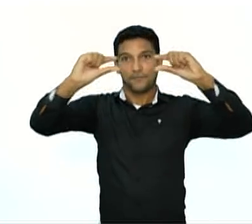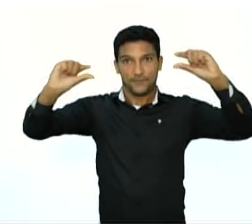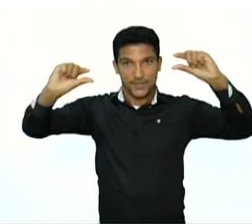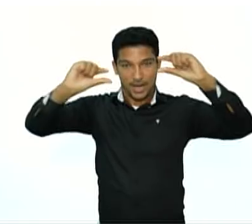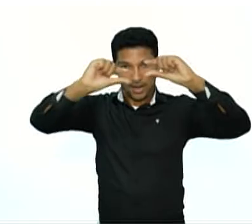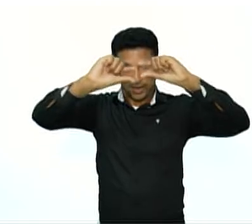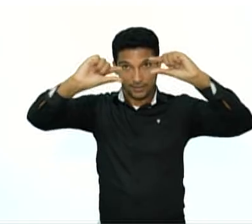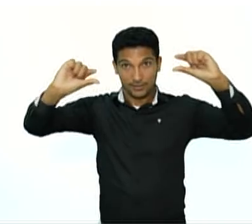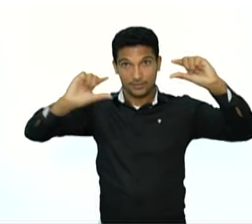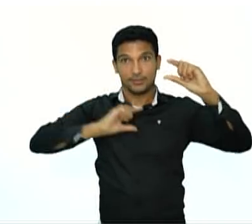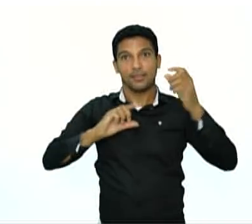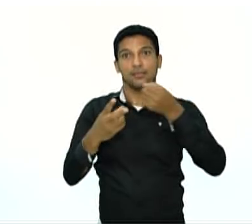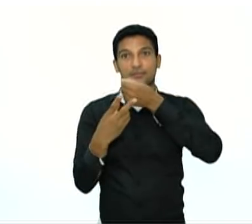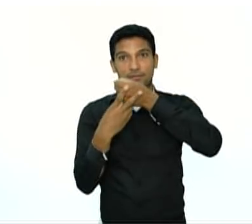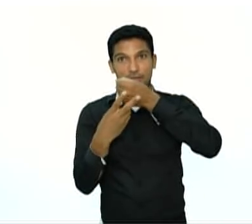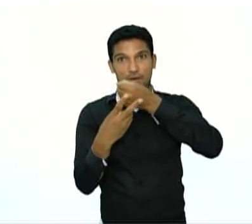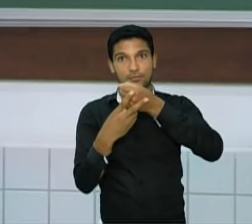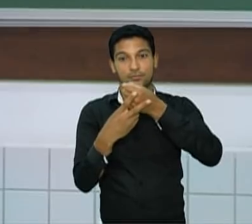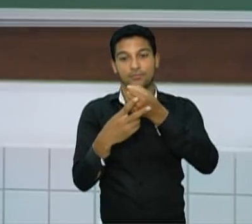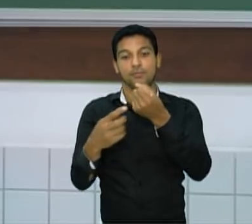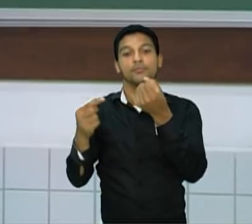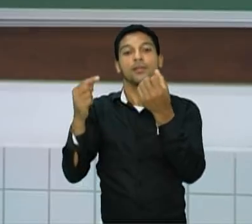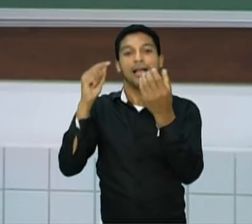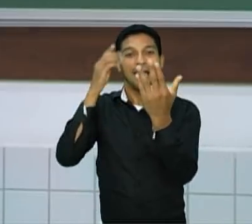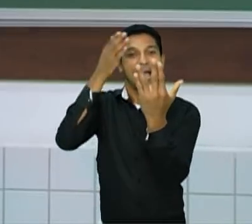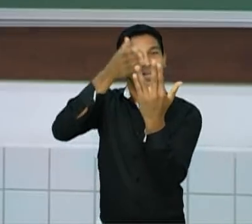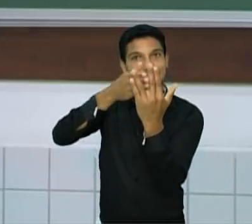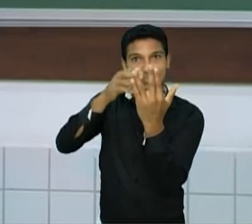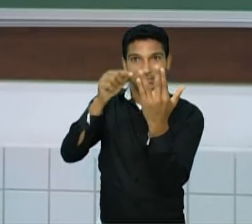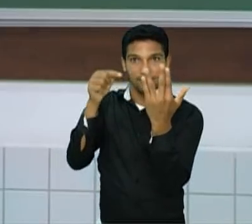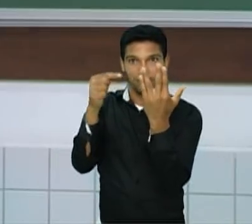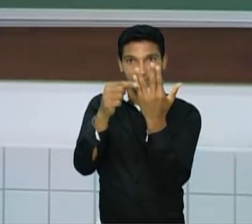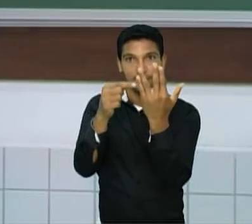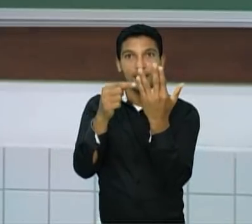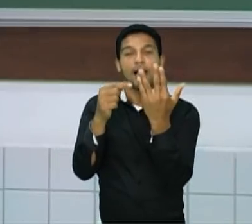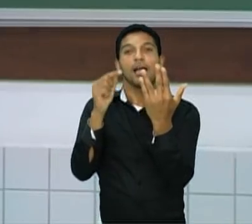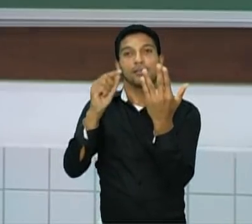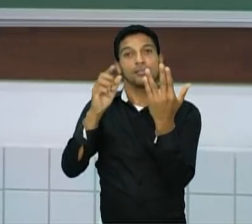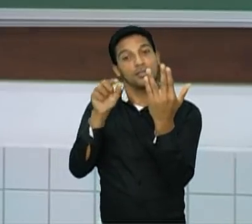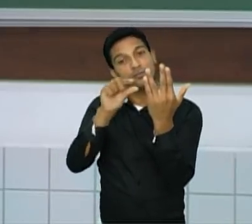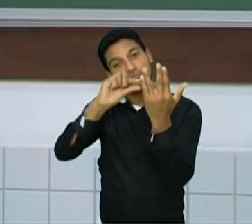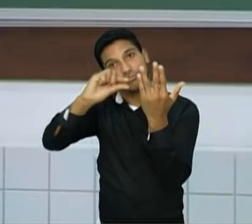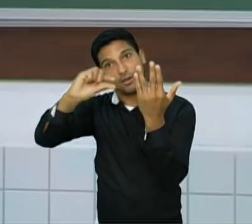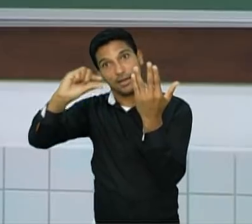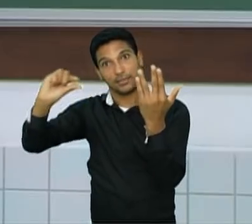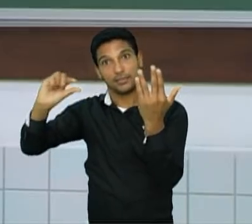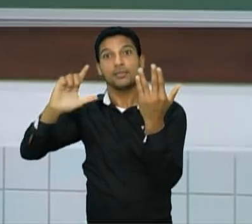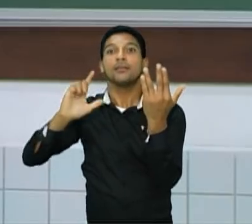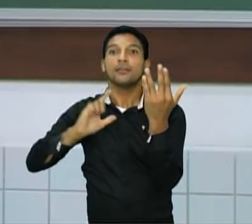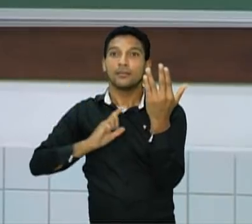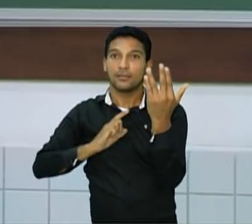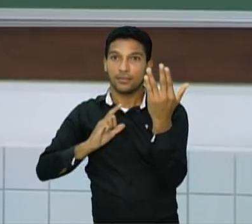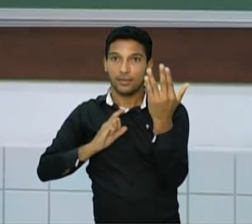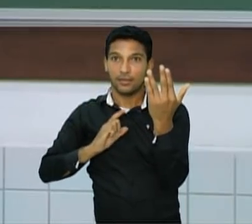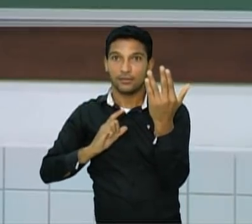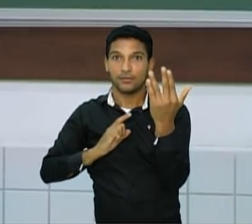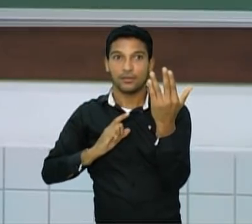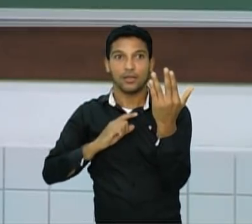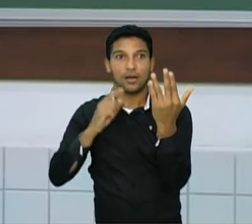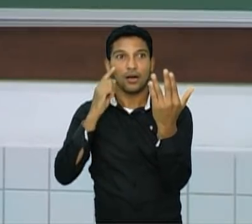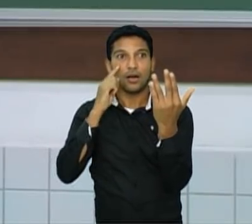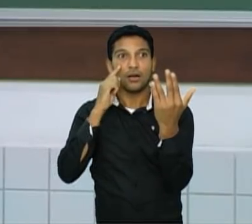por subordinação, oração subordinada substantiva, oração subordinada